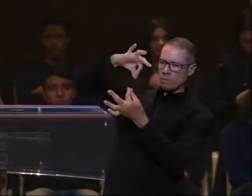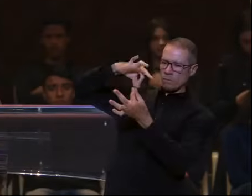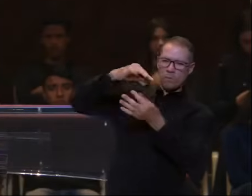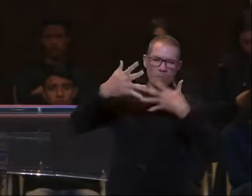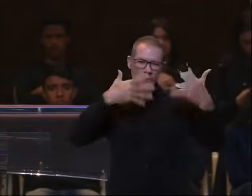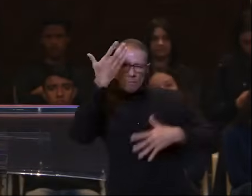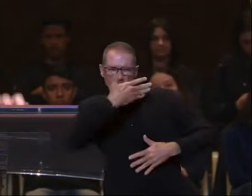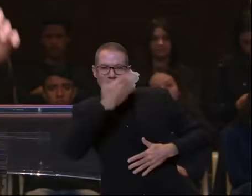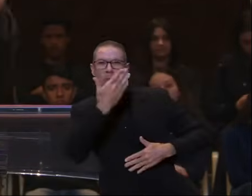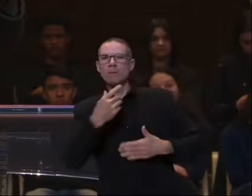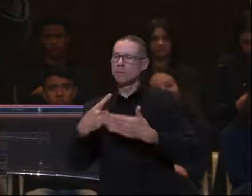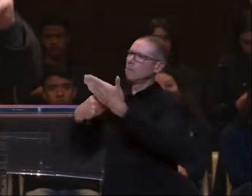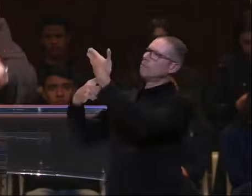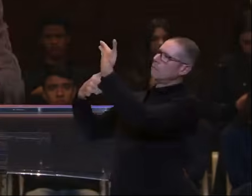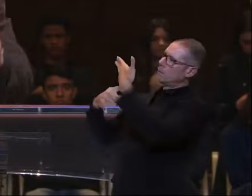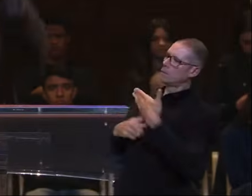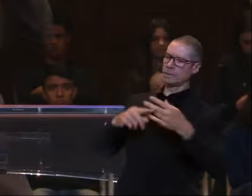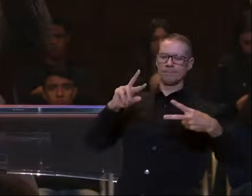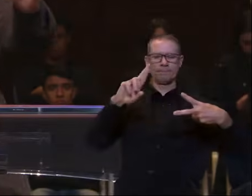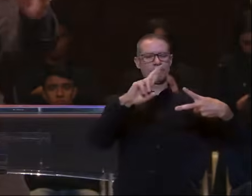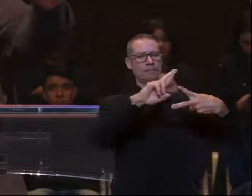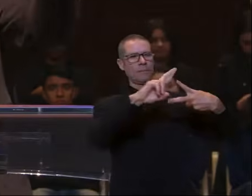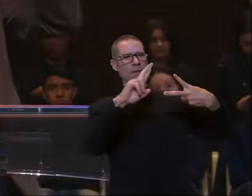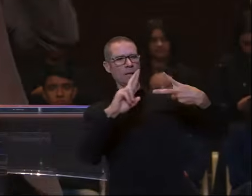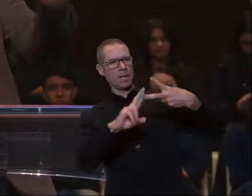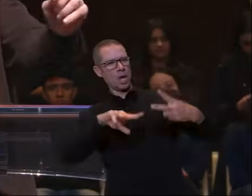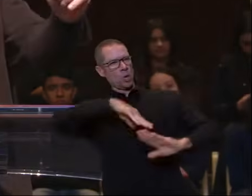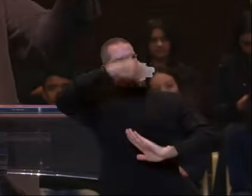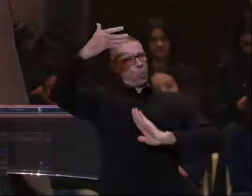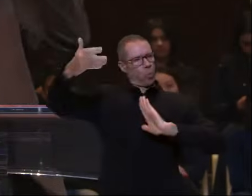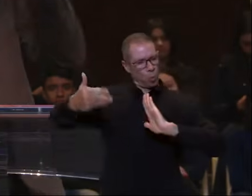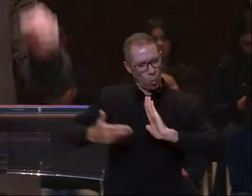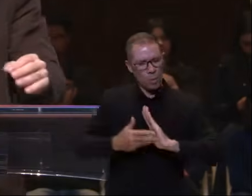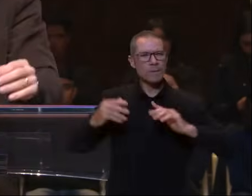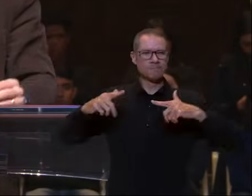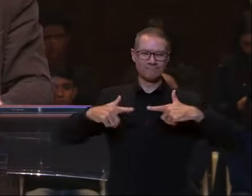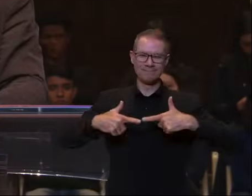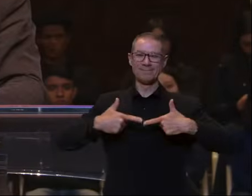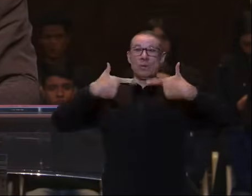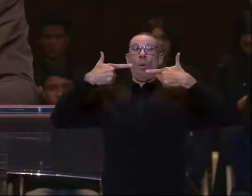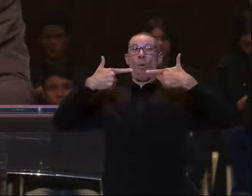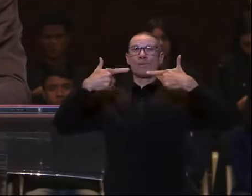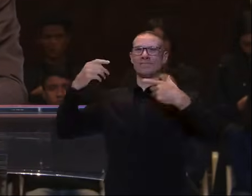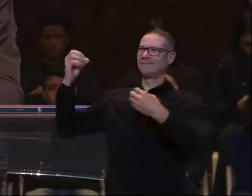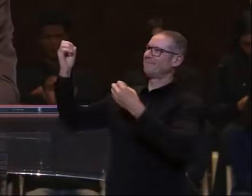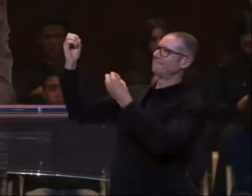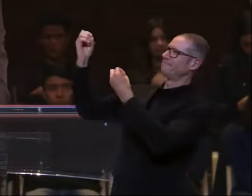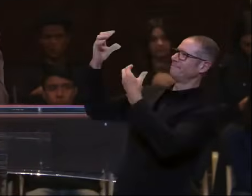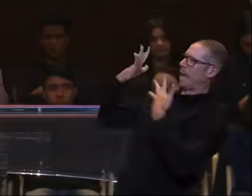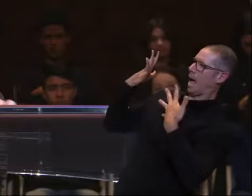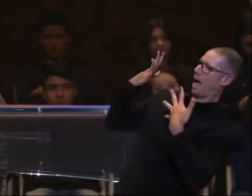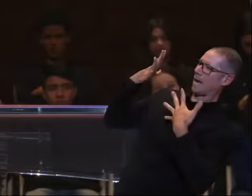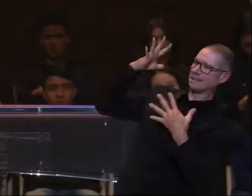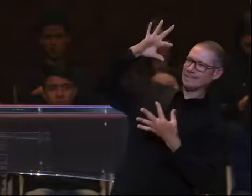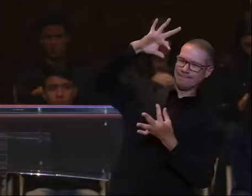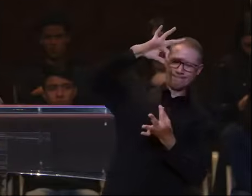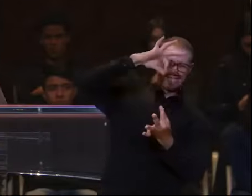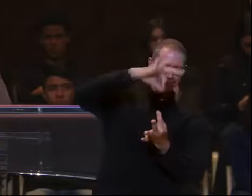ela vai nos apresentar um recurso: toda sorte de bênçãos